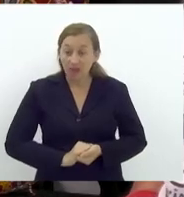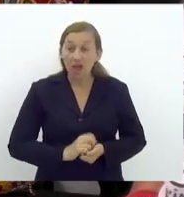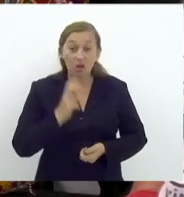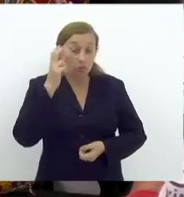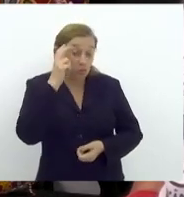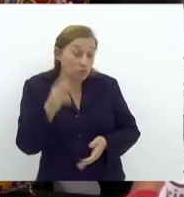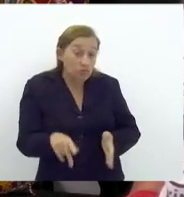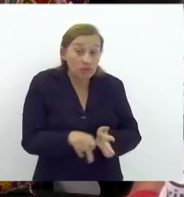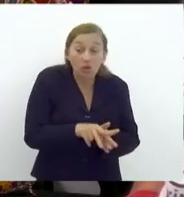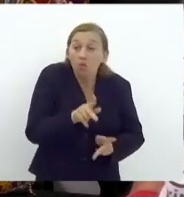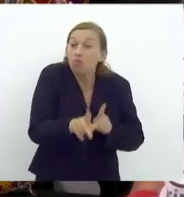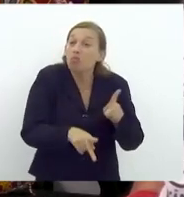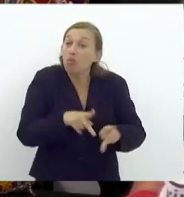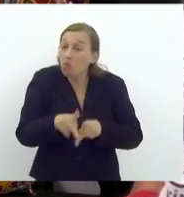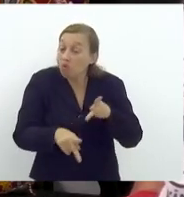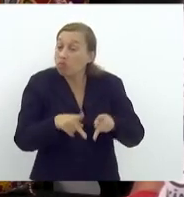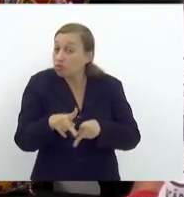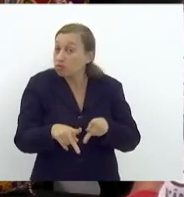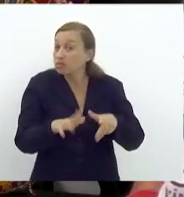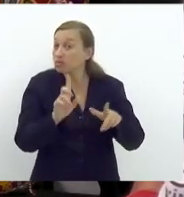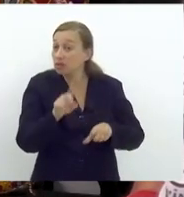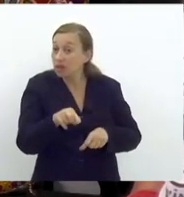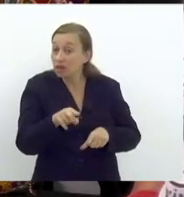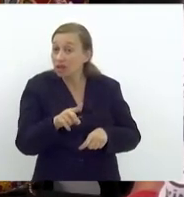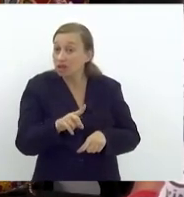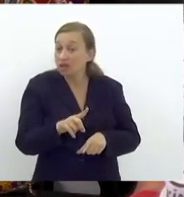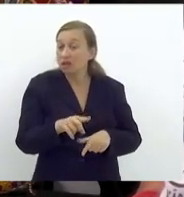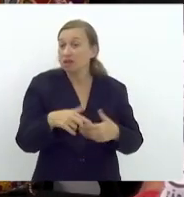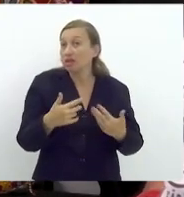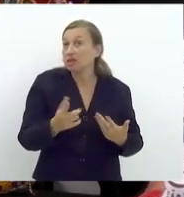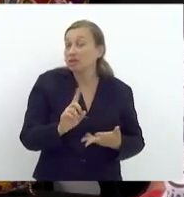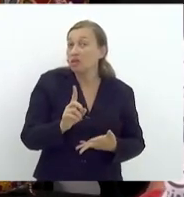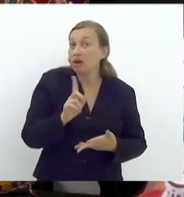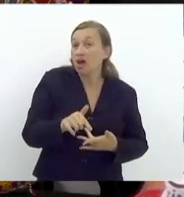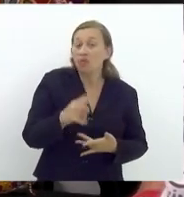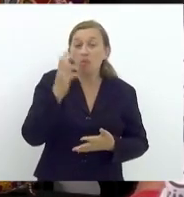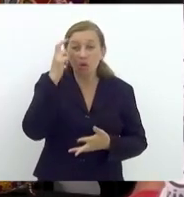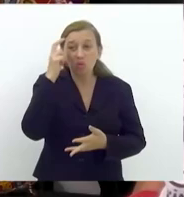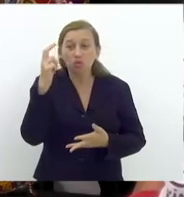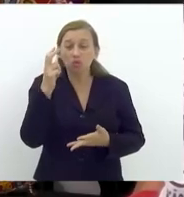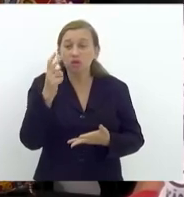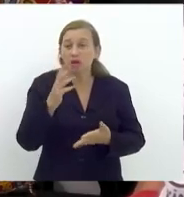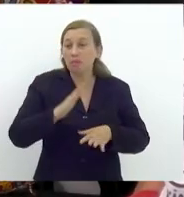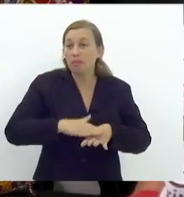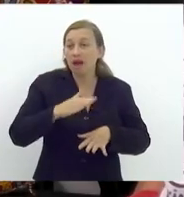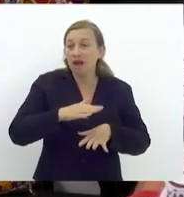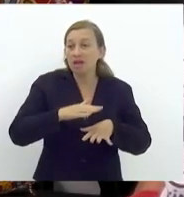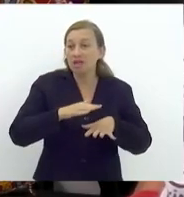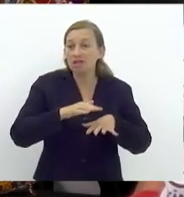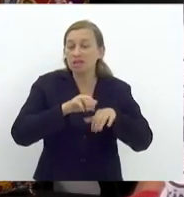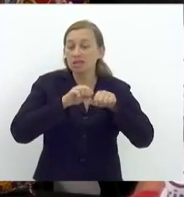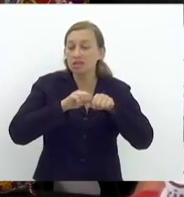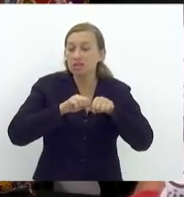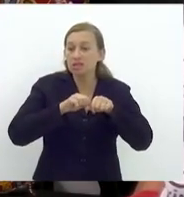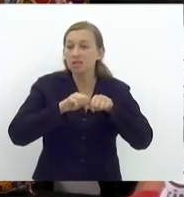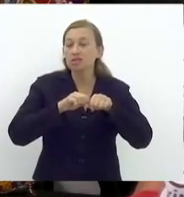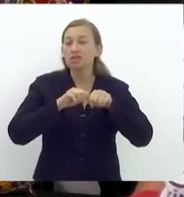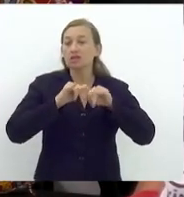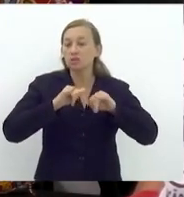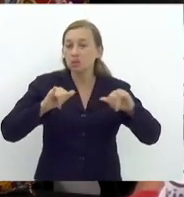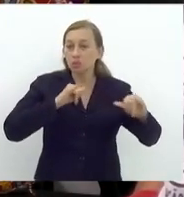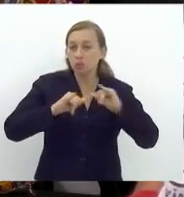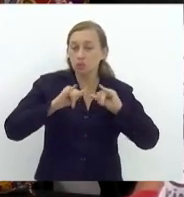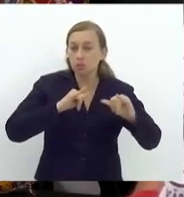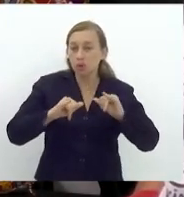culturas que é não são as mais comerciais né mas são as mais fundamentais na formação do